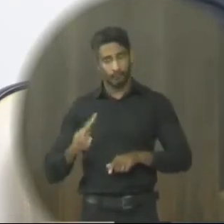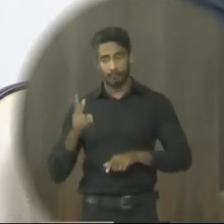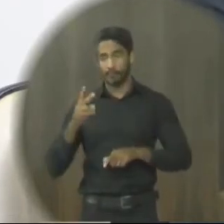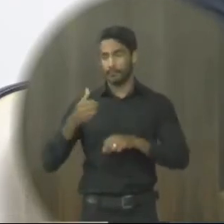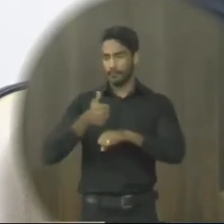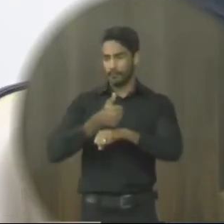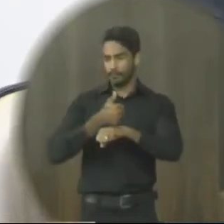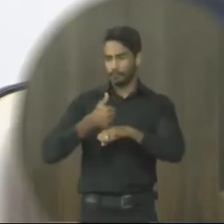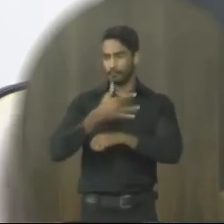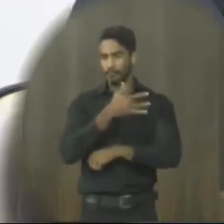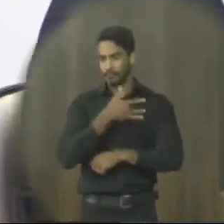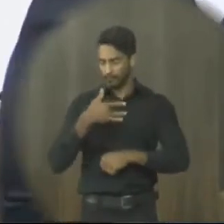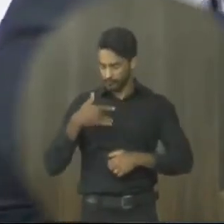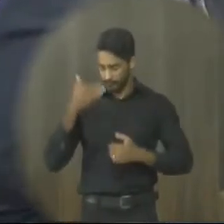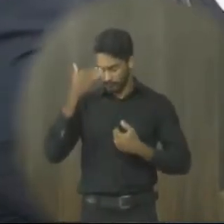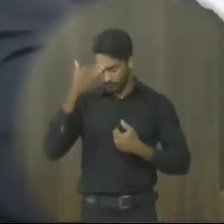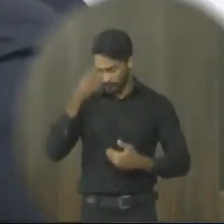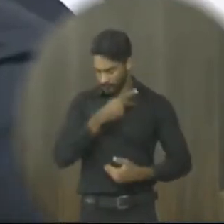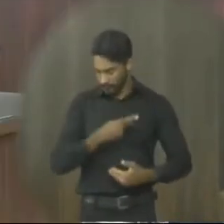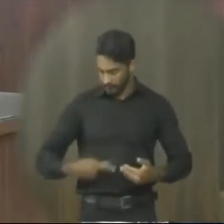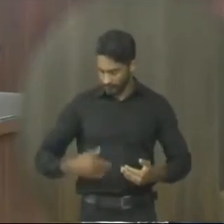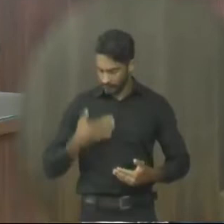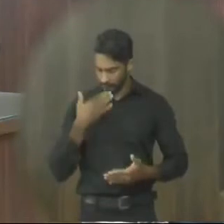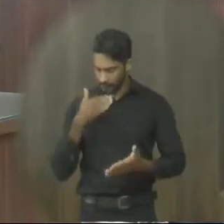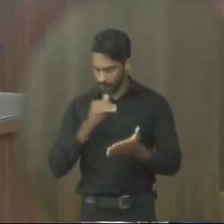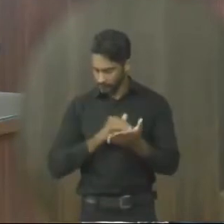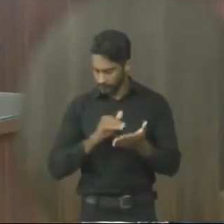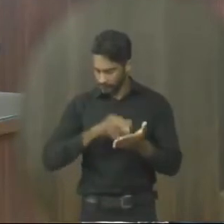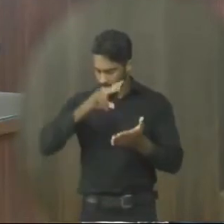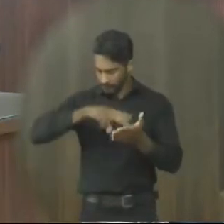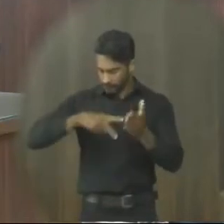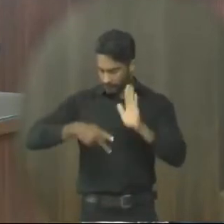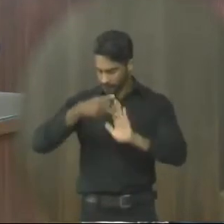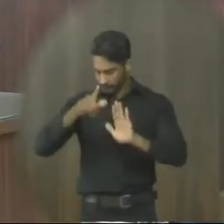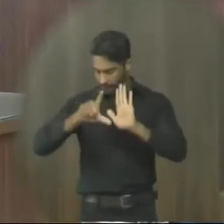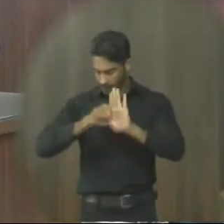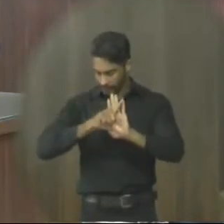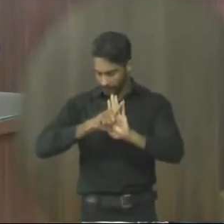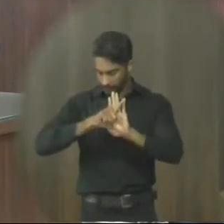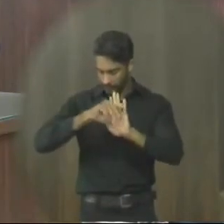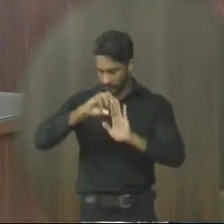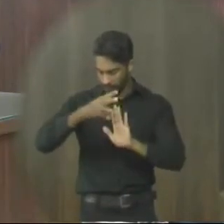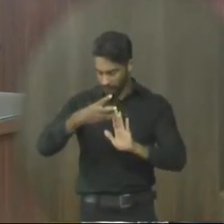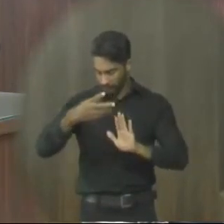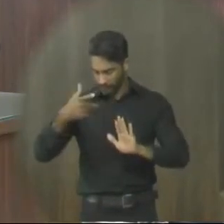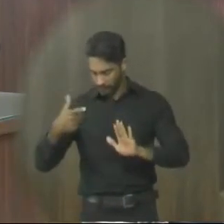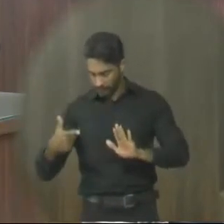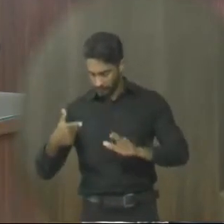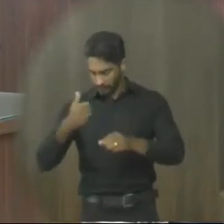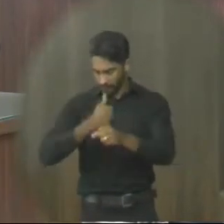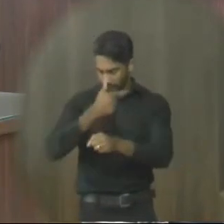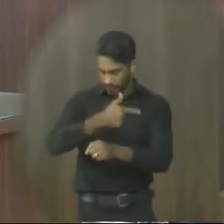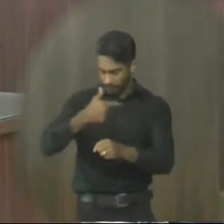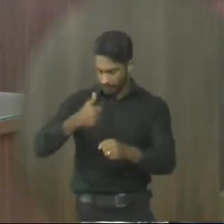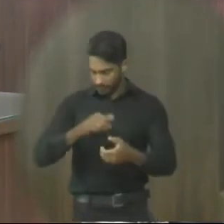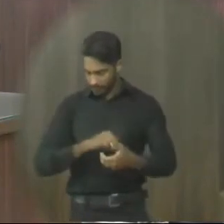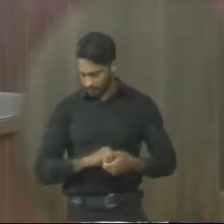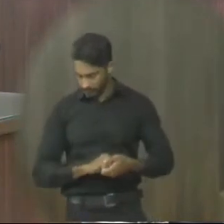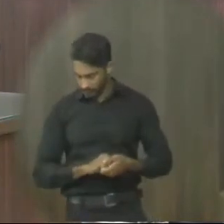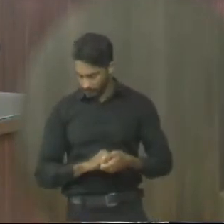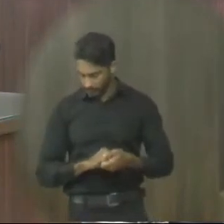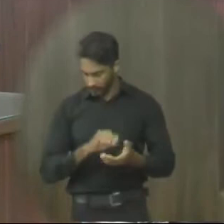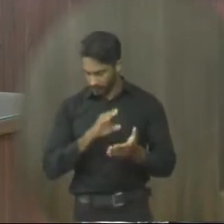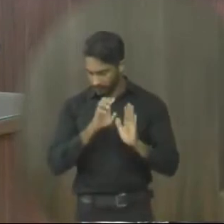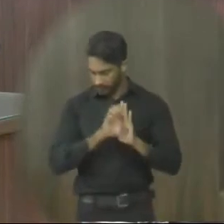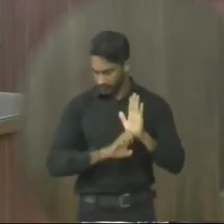saúde. Obrigado, presidente. Muito bem. Solicito ao seu secretário que faça a leitura do projeto de lei 032/2022.